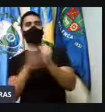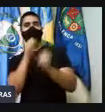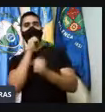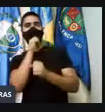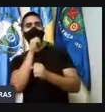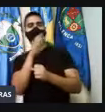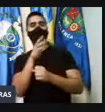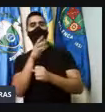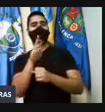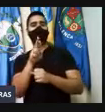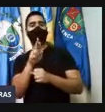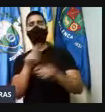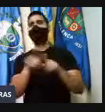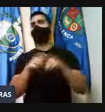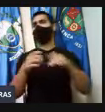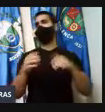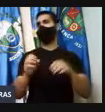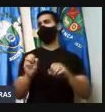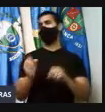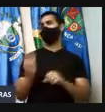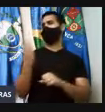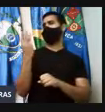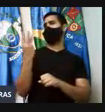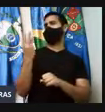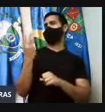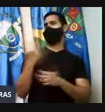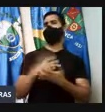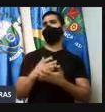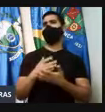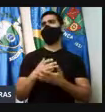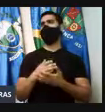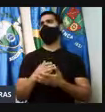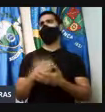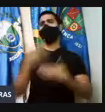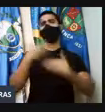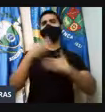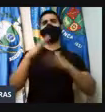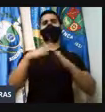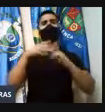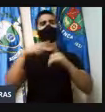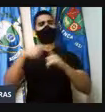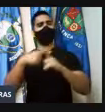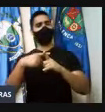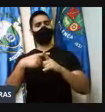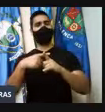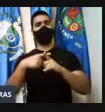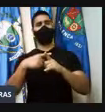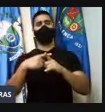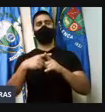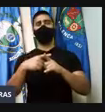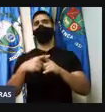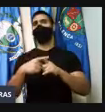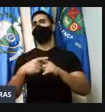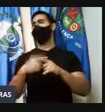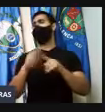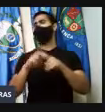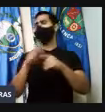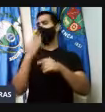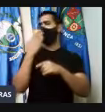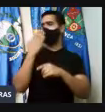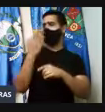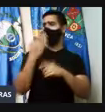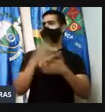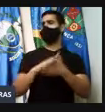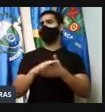de arruaça em portas da nossa matriz catedral. A gente pede aí encarecidamente